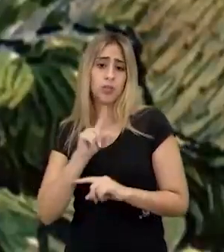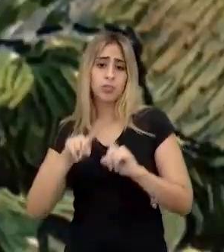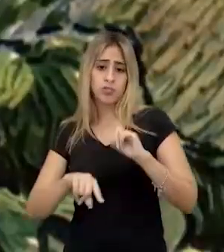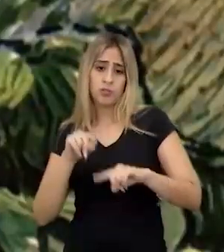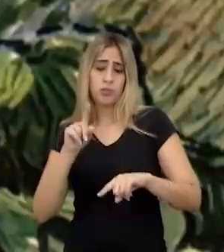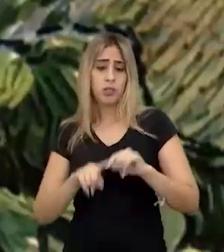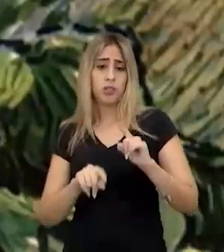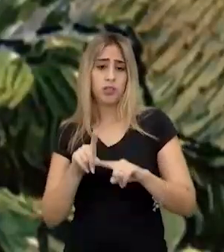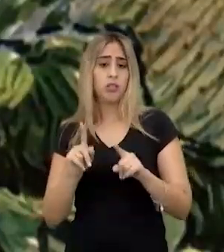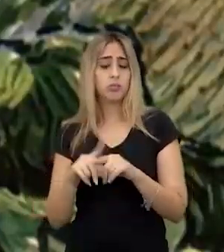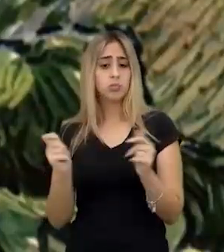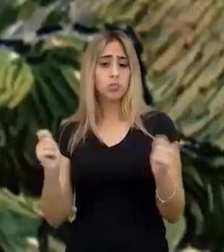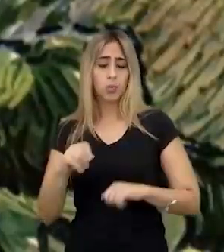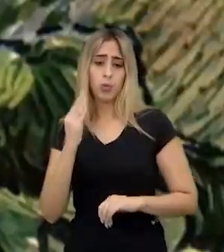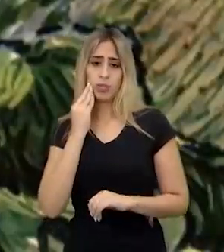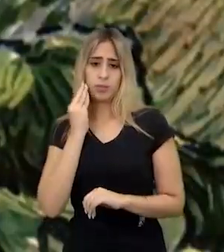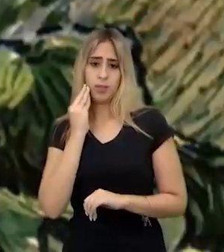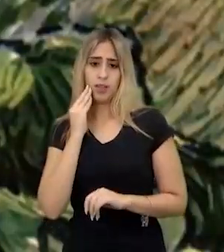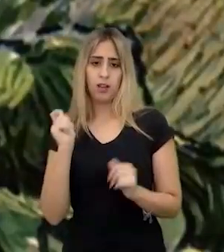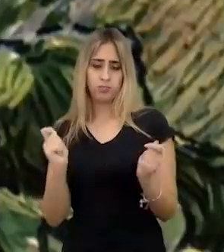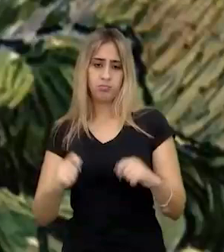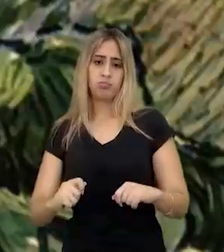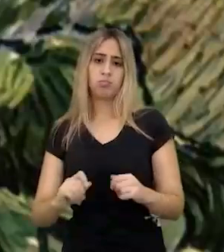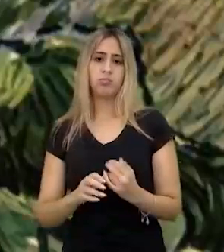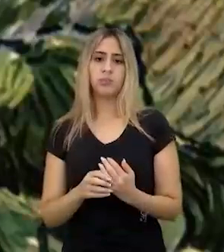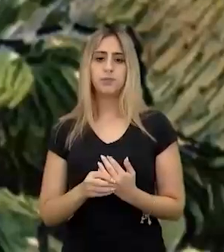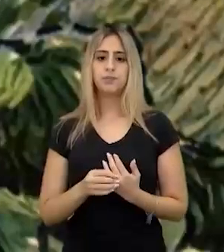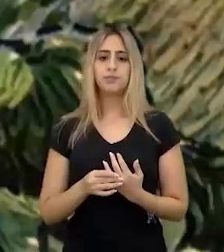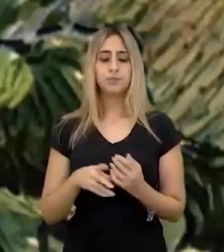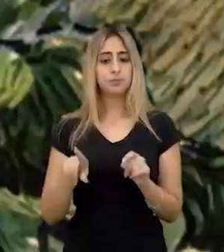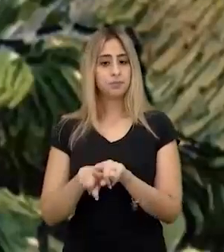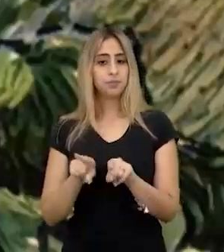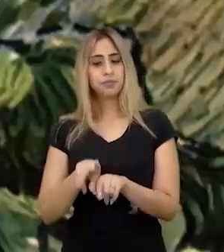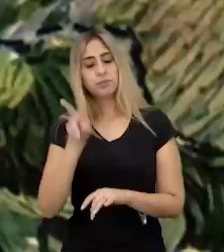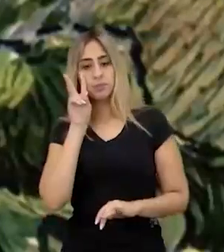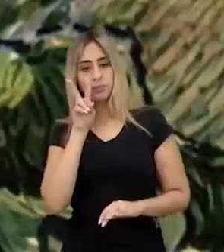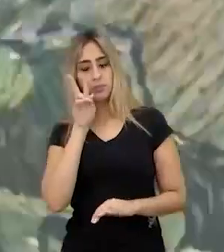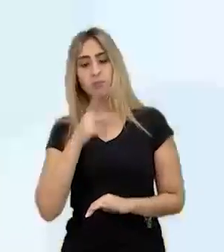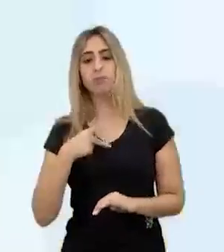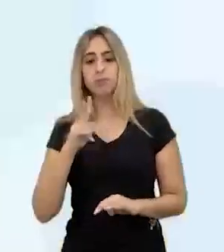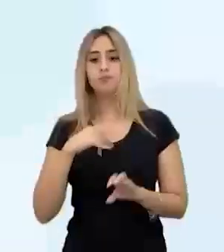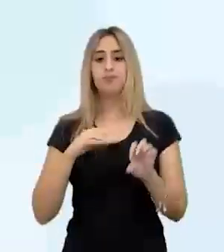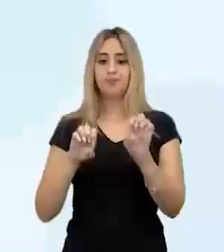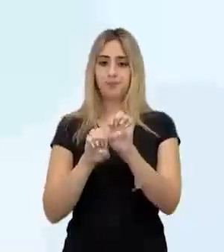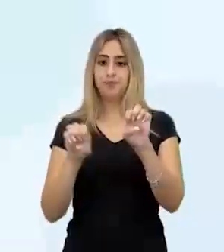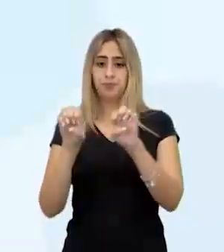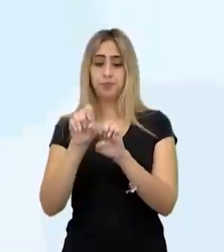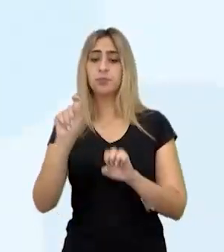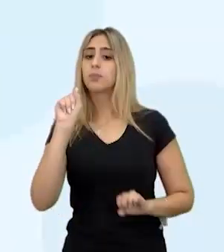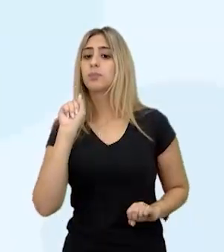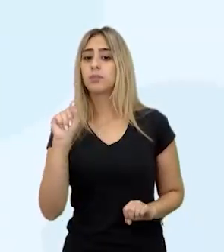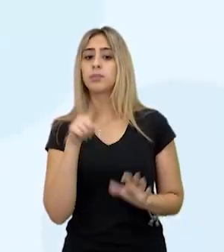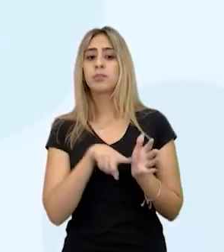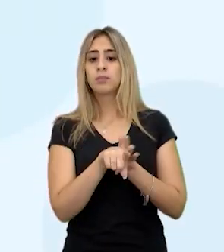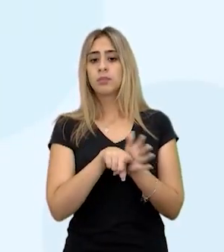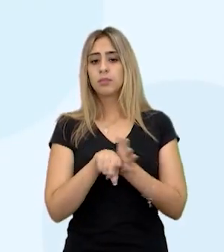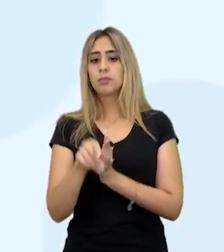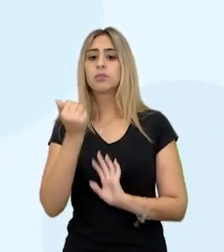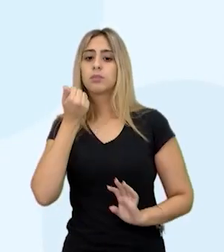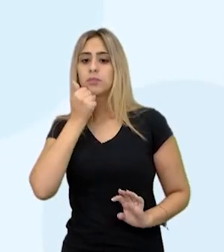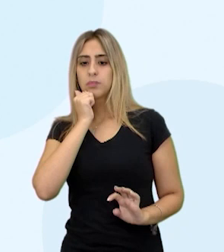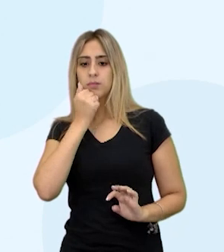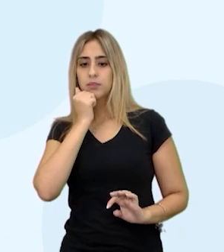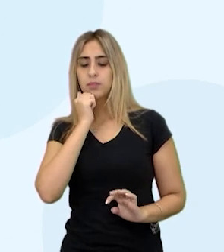materiais aí e possibilidades, tá certo, gente? Também lembrando, sempre o nosso eixo estruturante, que é a investigação